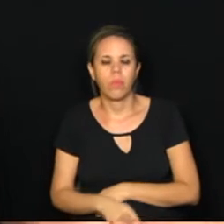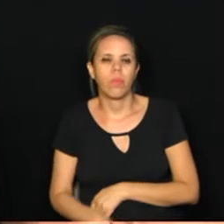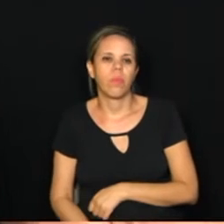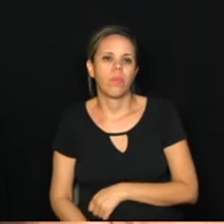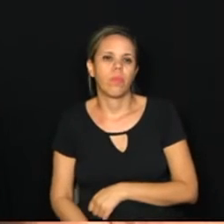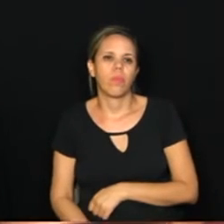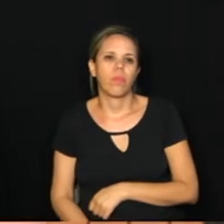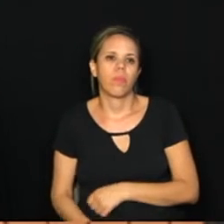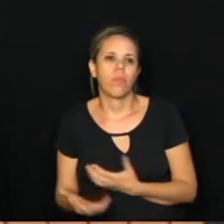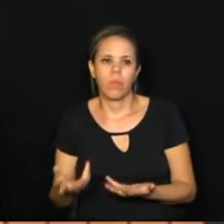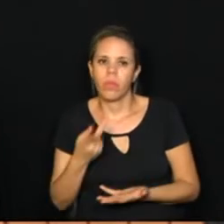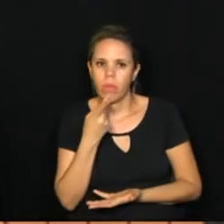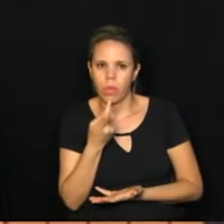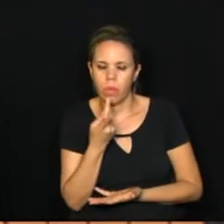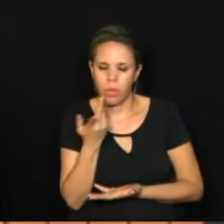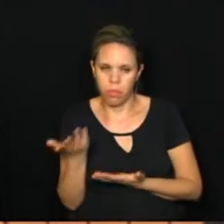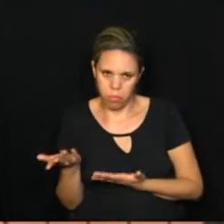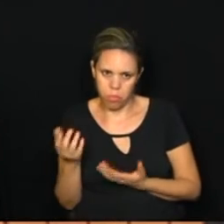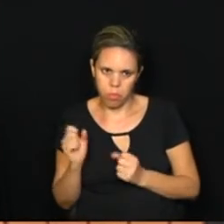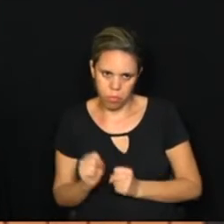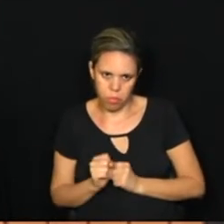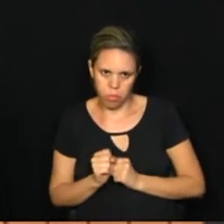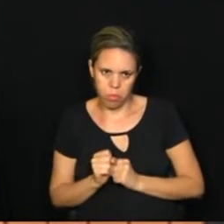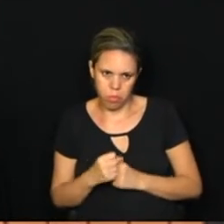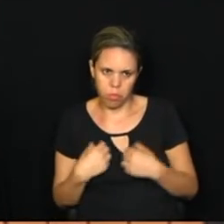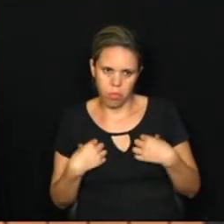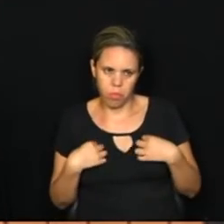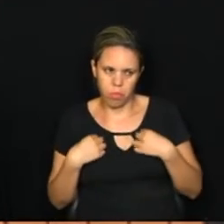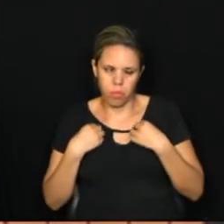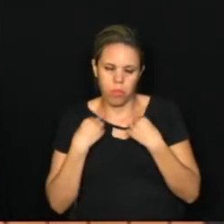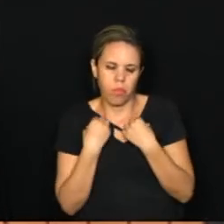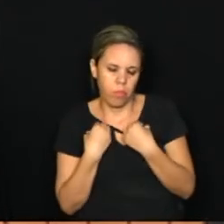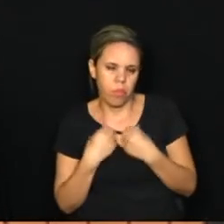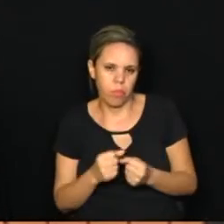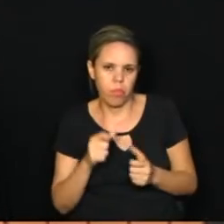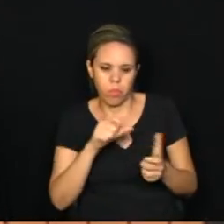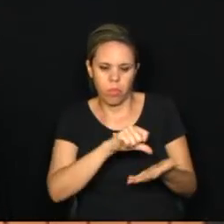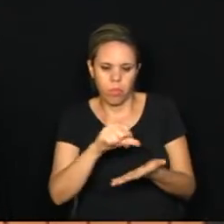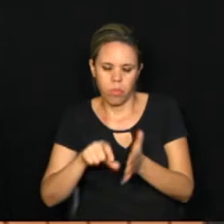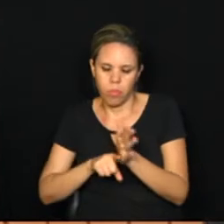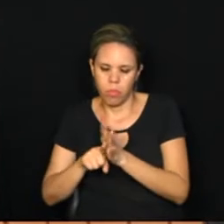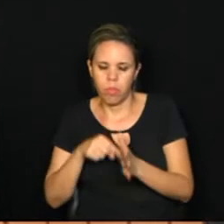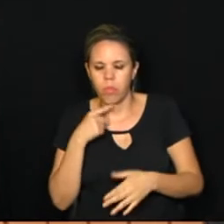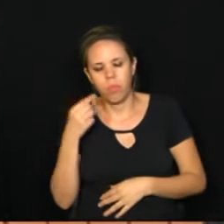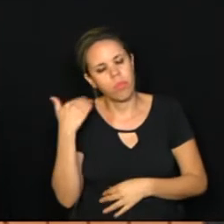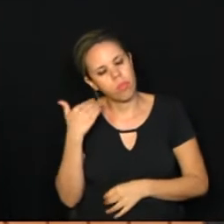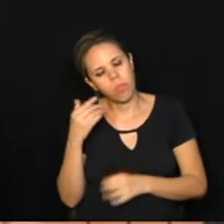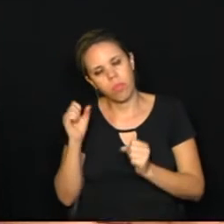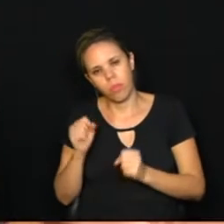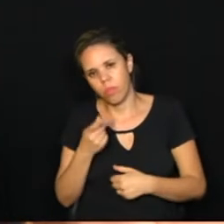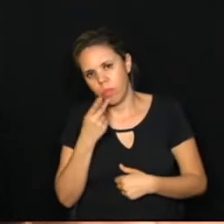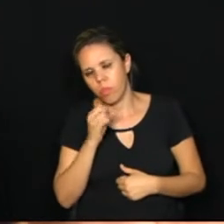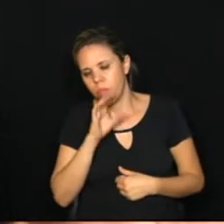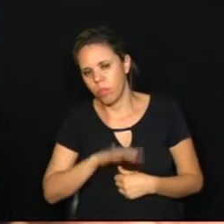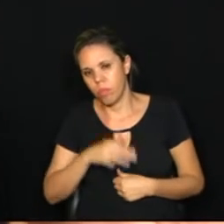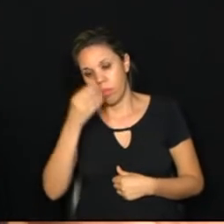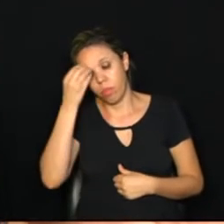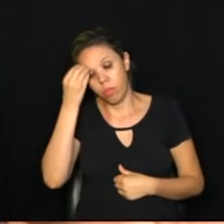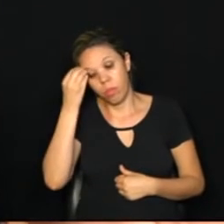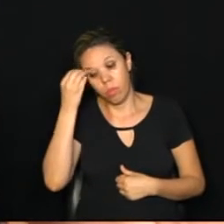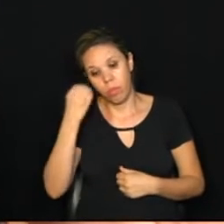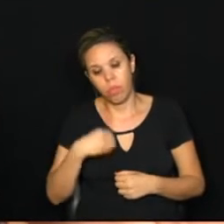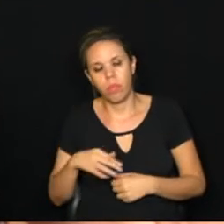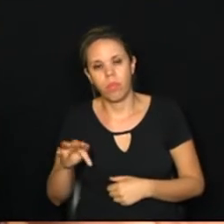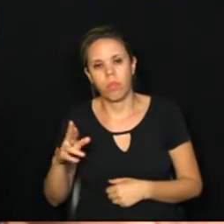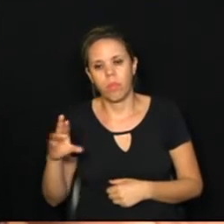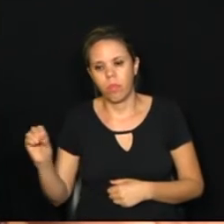Mas quiser falar especificamente desses pontos levantados pela vereadora Mariana. Boa tarde, Rossini. Pelo vereador Hoje o Flávio